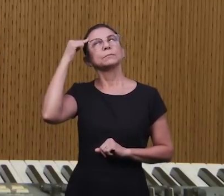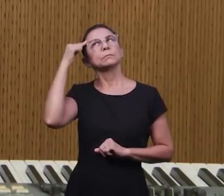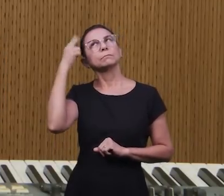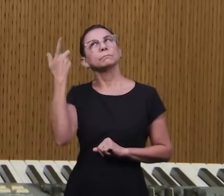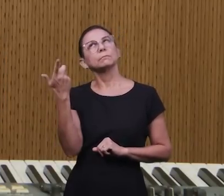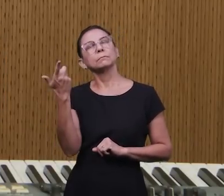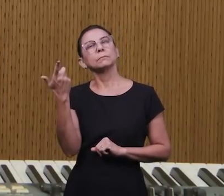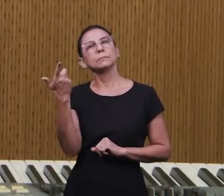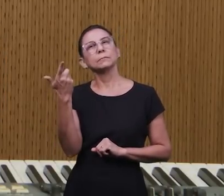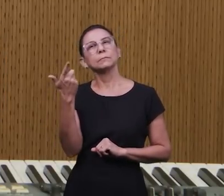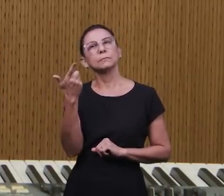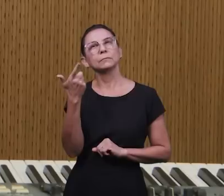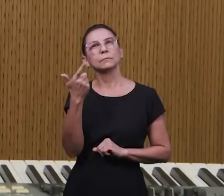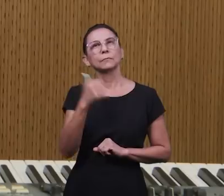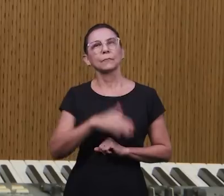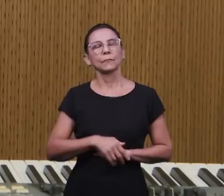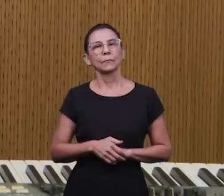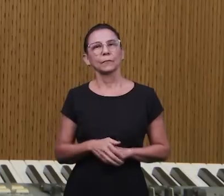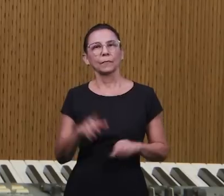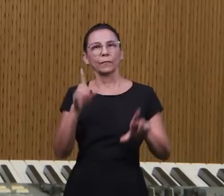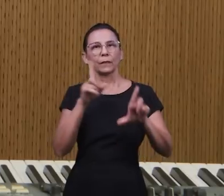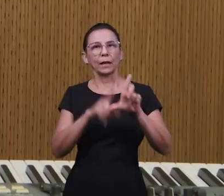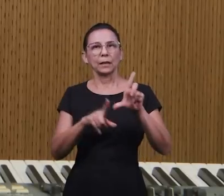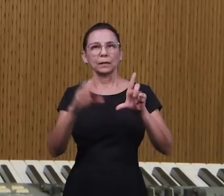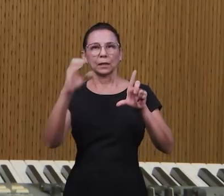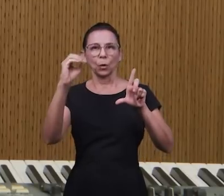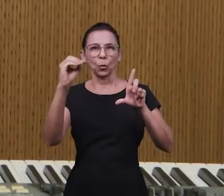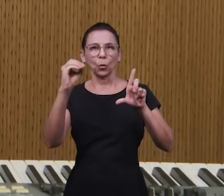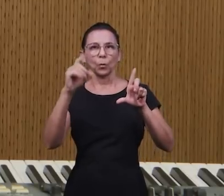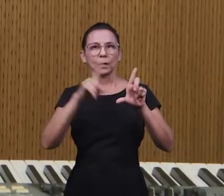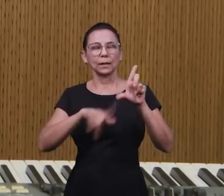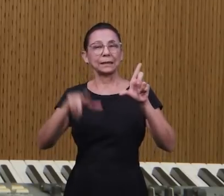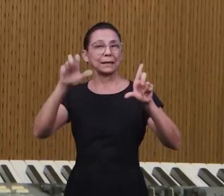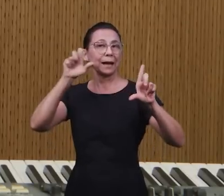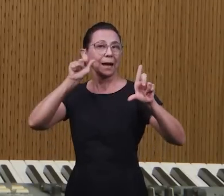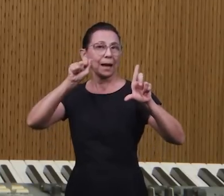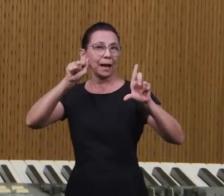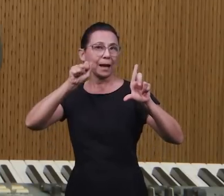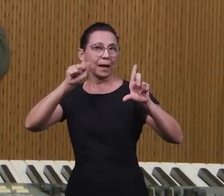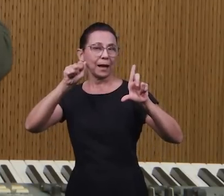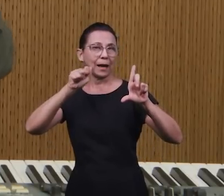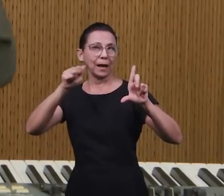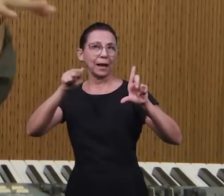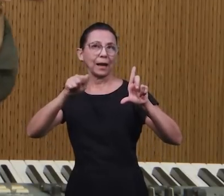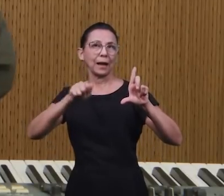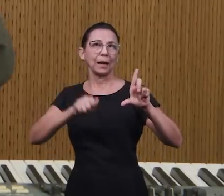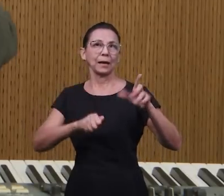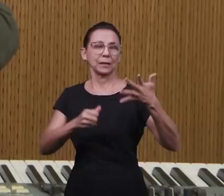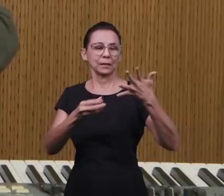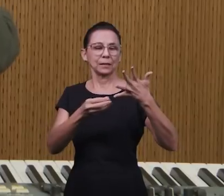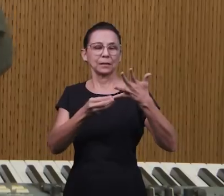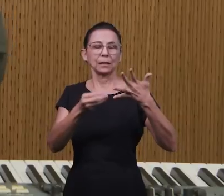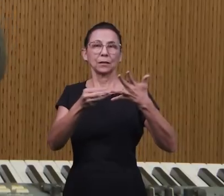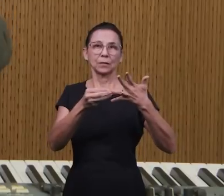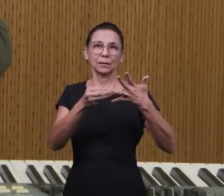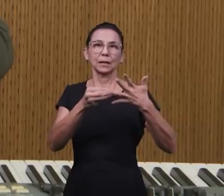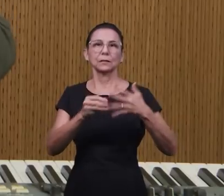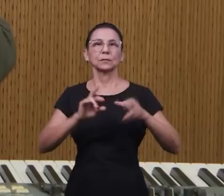Pensando nas duas vogais, O, A, O, A. E aí a gente vai fazer cada nota uma